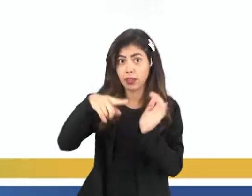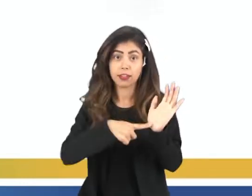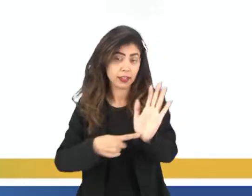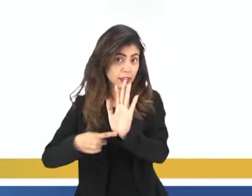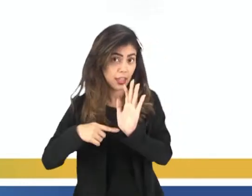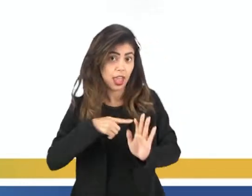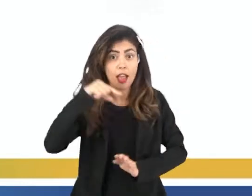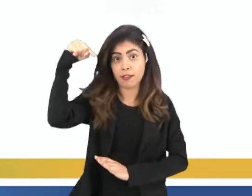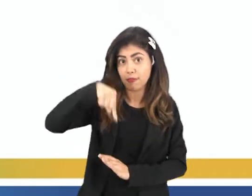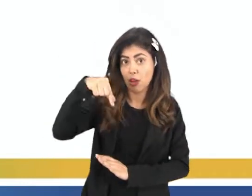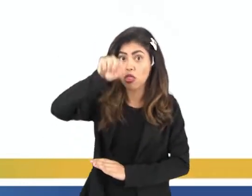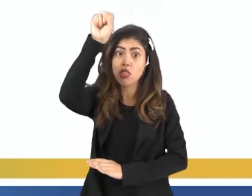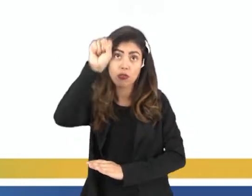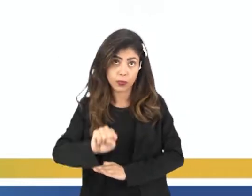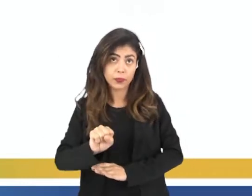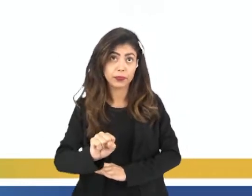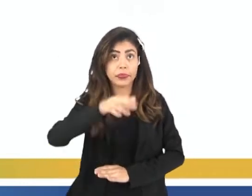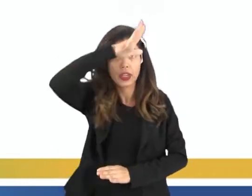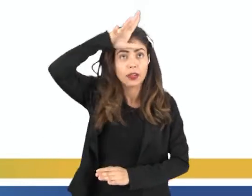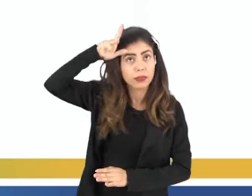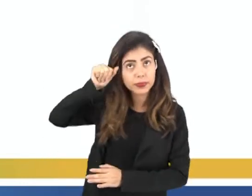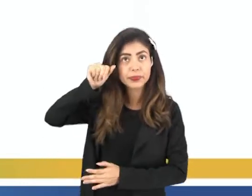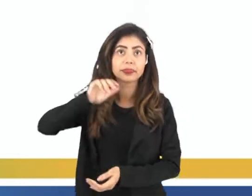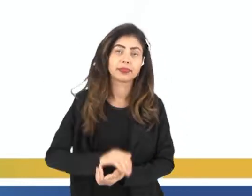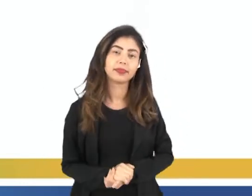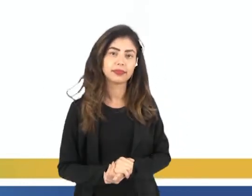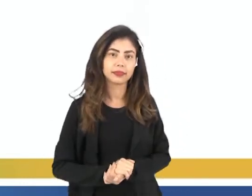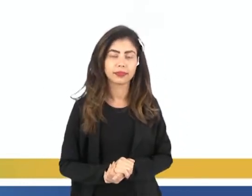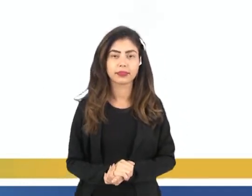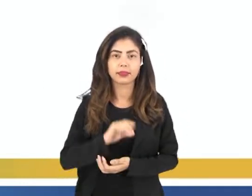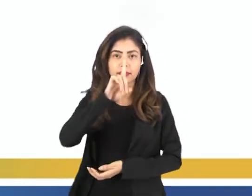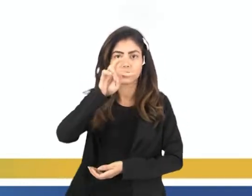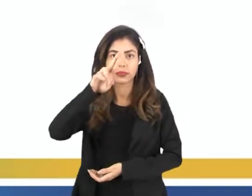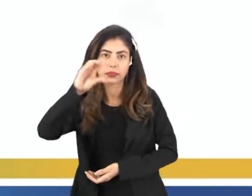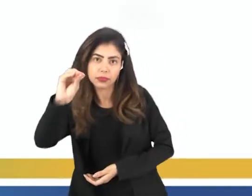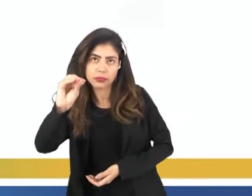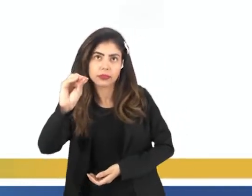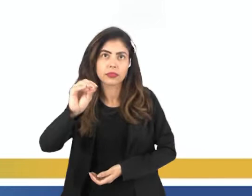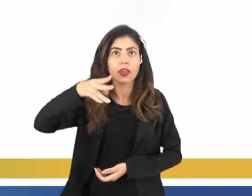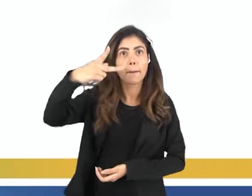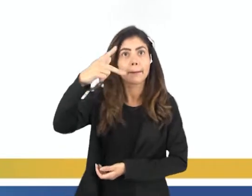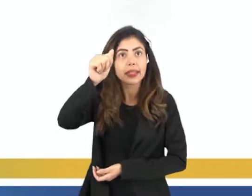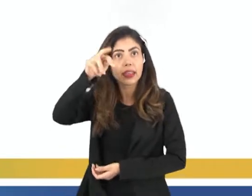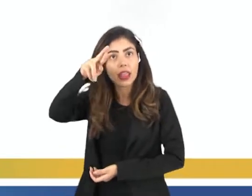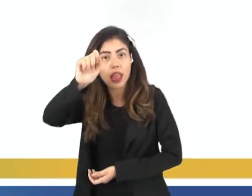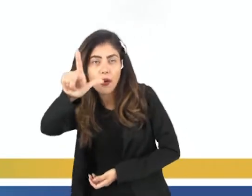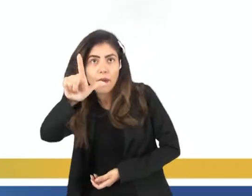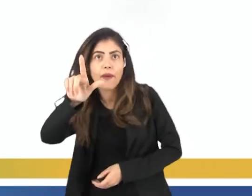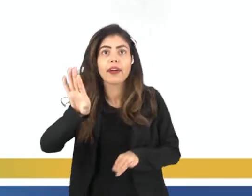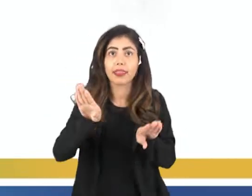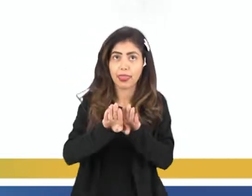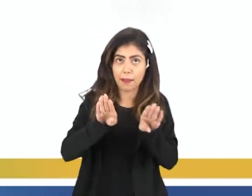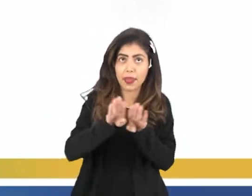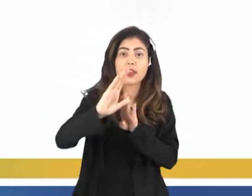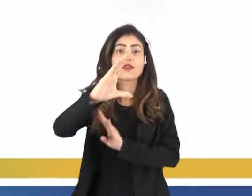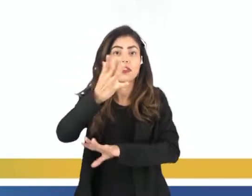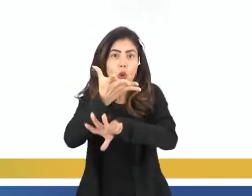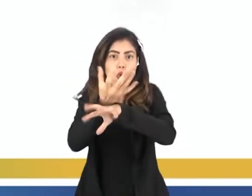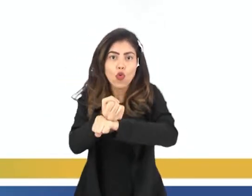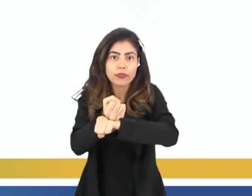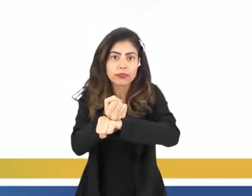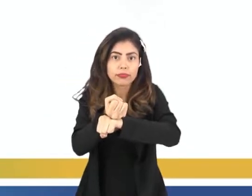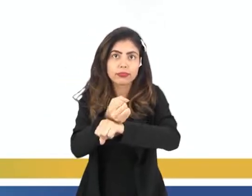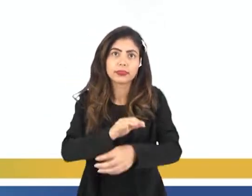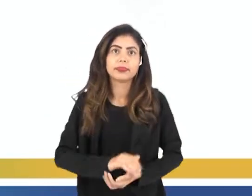aqui na região norte temos o bioma amazônico, na região centro-oeste o bioma pantanal e o bioma do Cerrado na